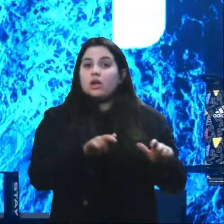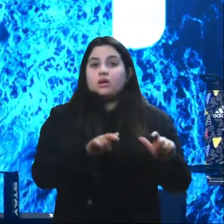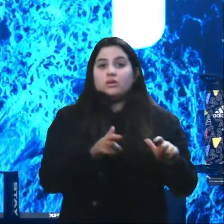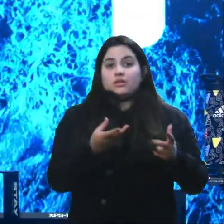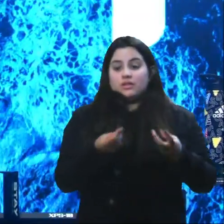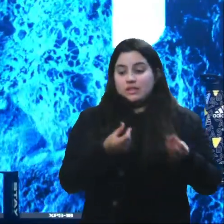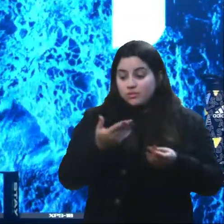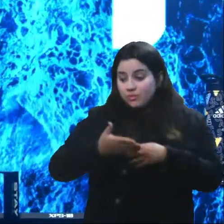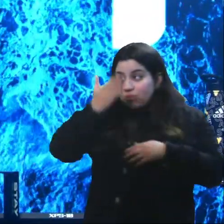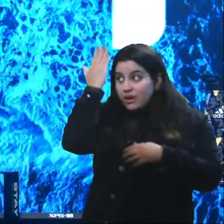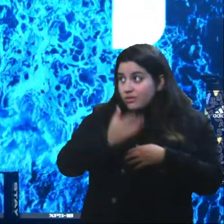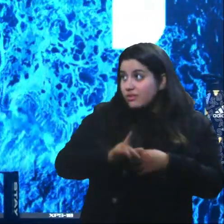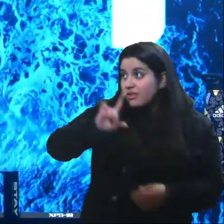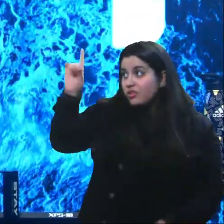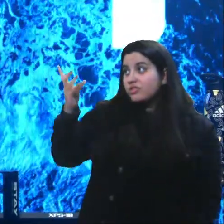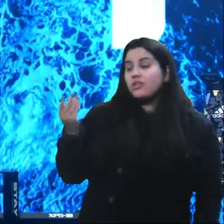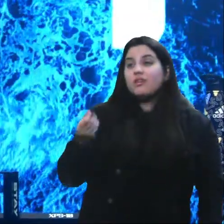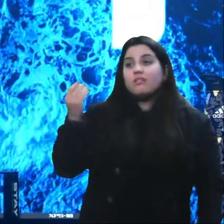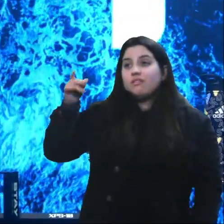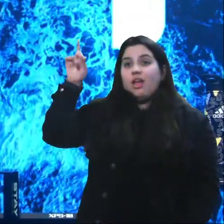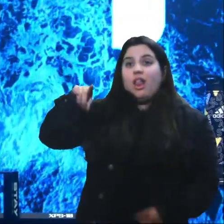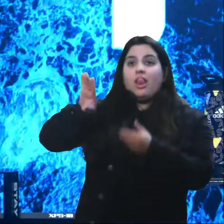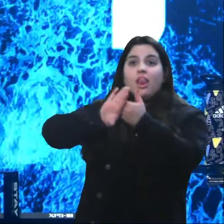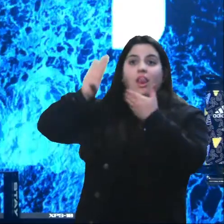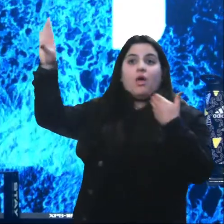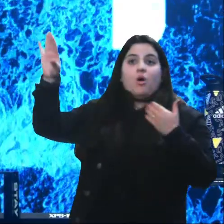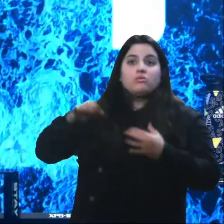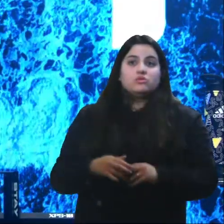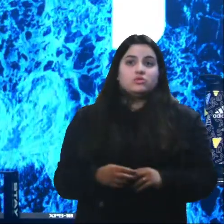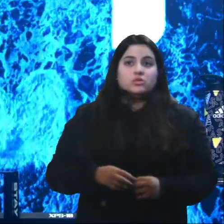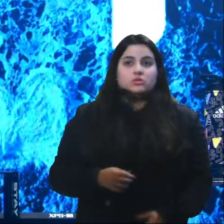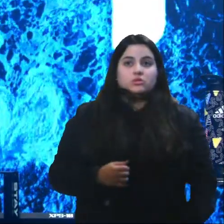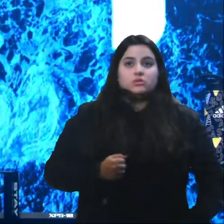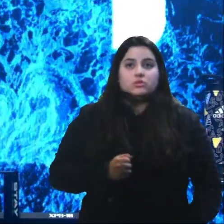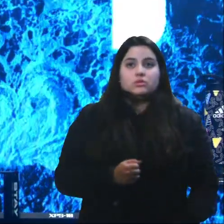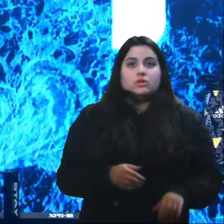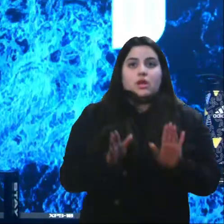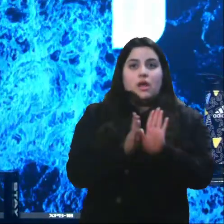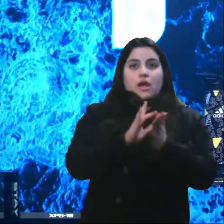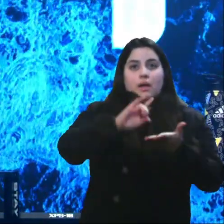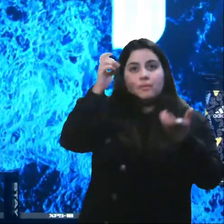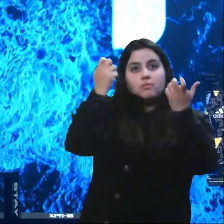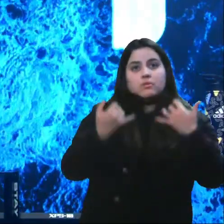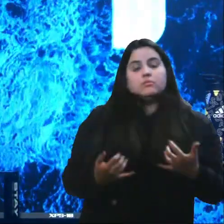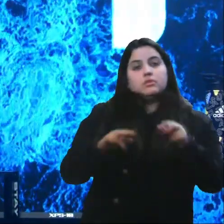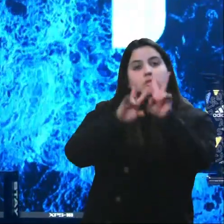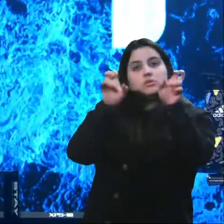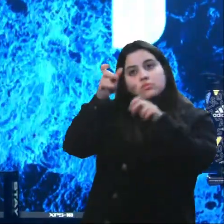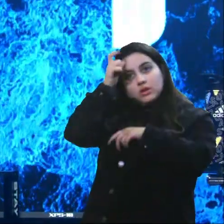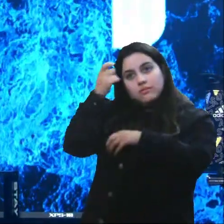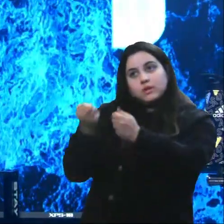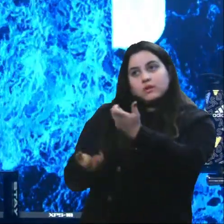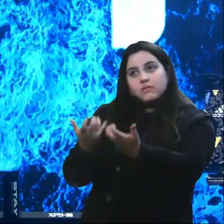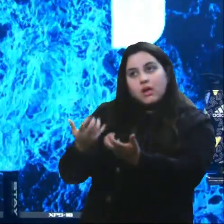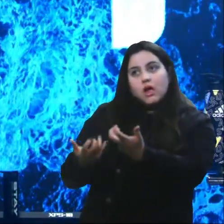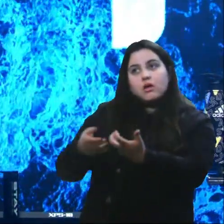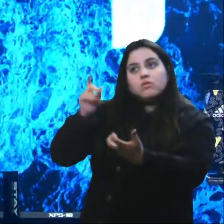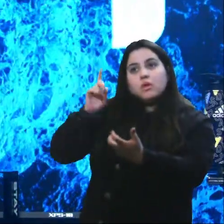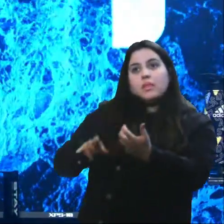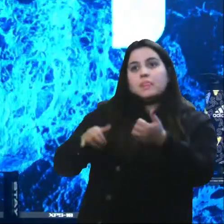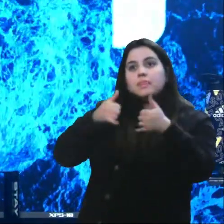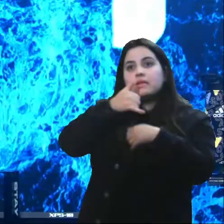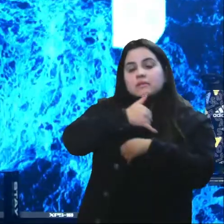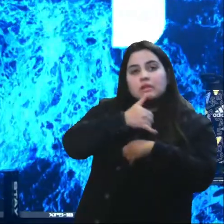não está se manifestando de maneira gloriosa, e a Bíblia chama isso de inferno, é um lugar de tristeza e